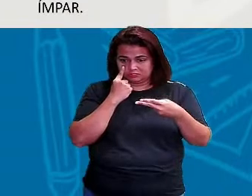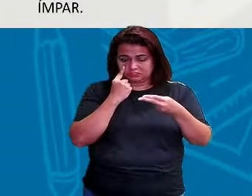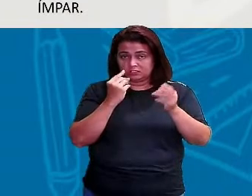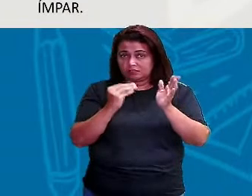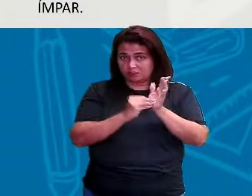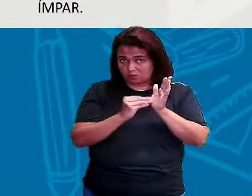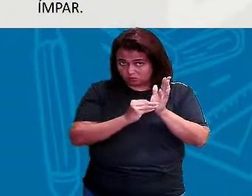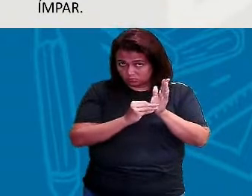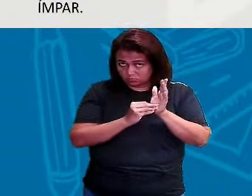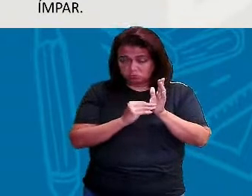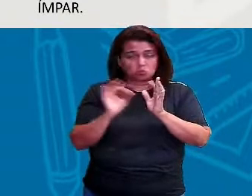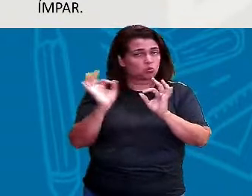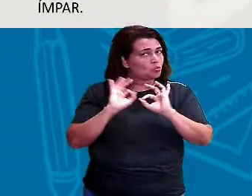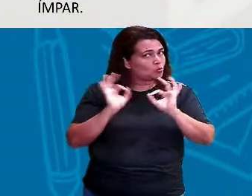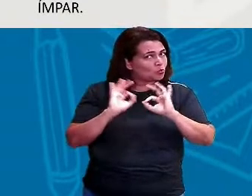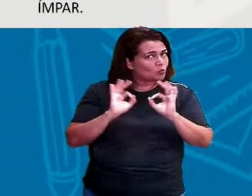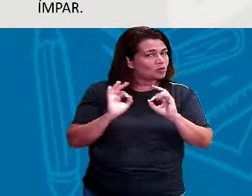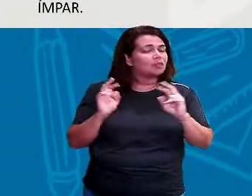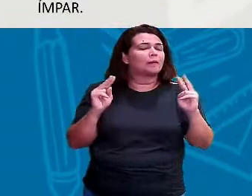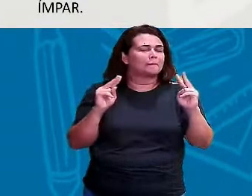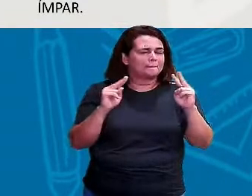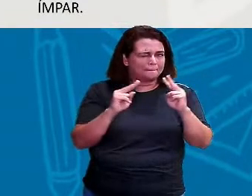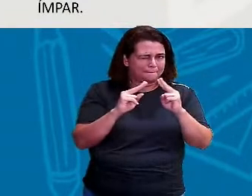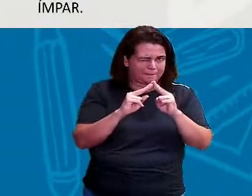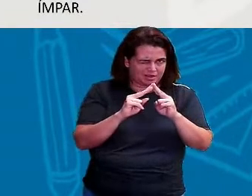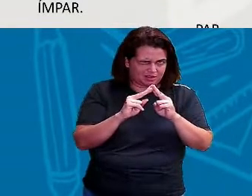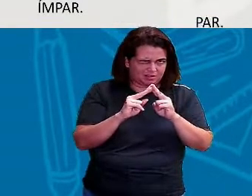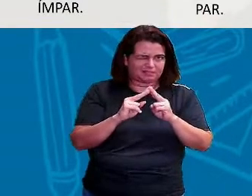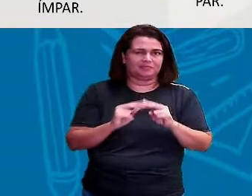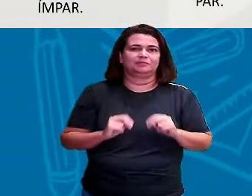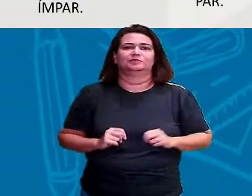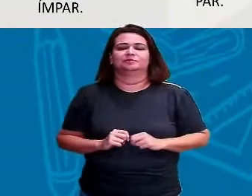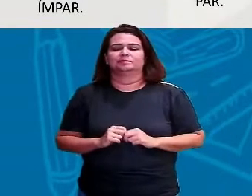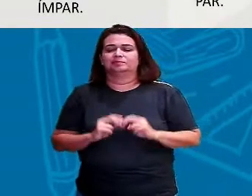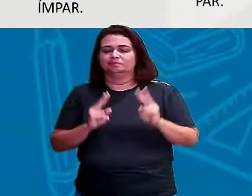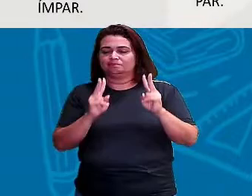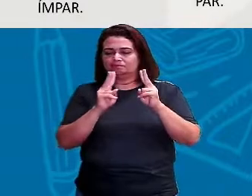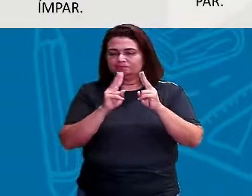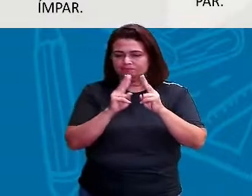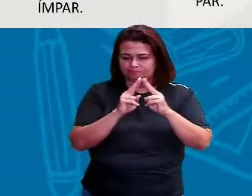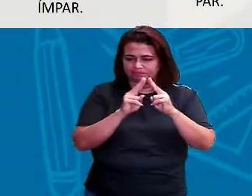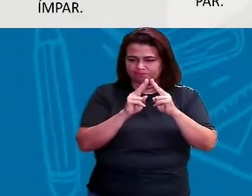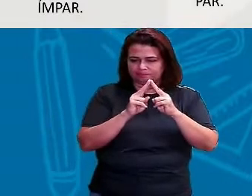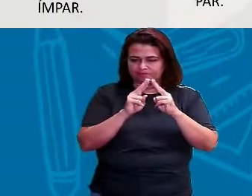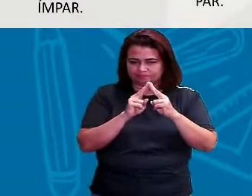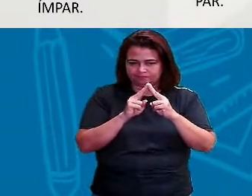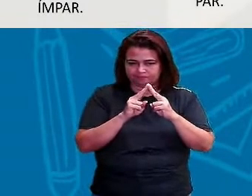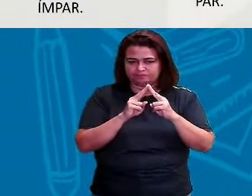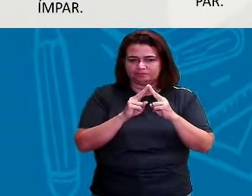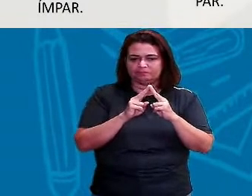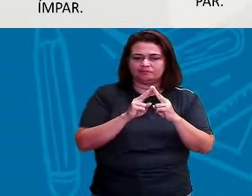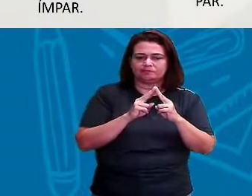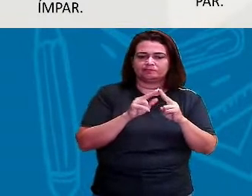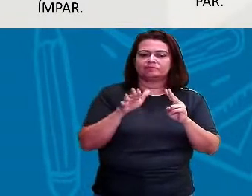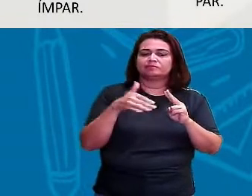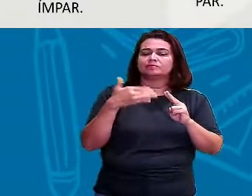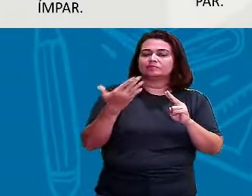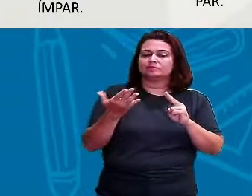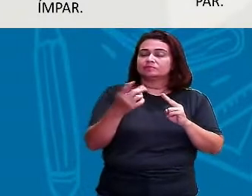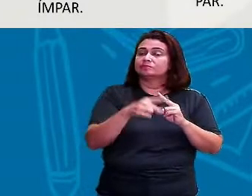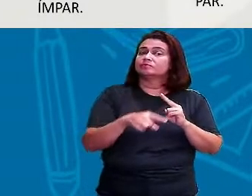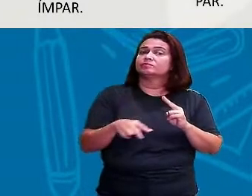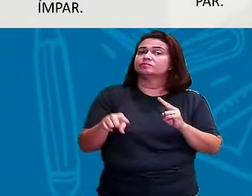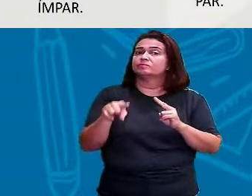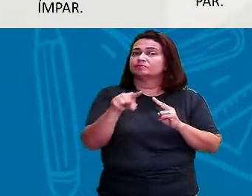Sobrou algum? Não sobrou. Então, 10 vai ser ímpar, é par. Então, gente, presta